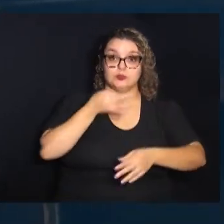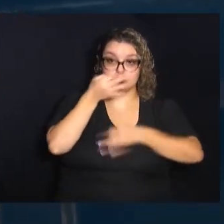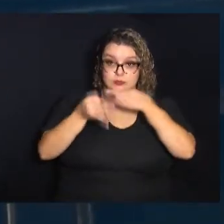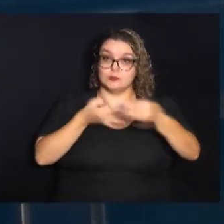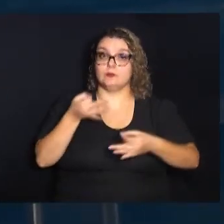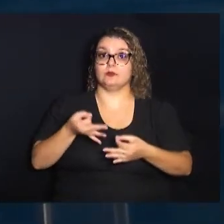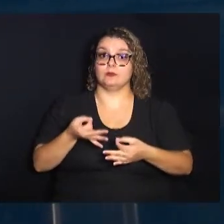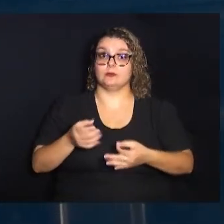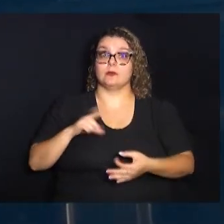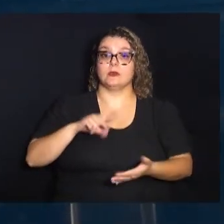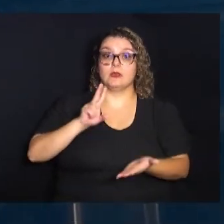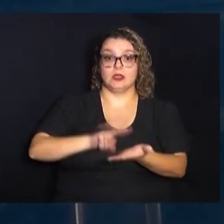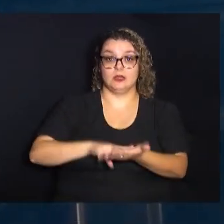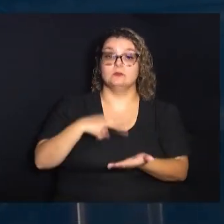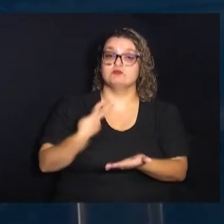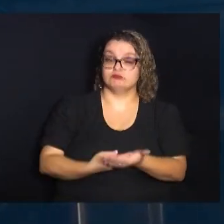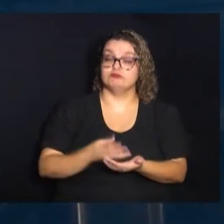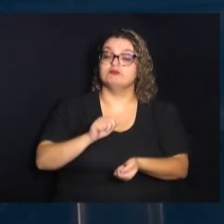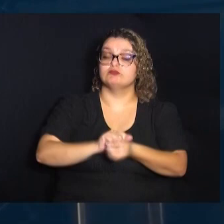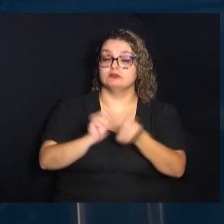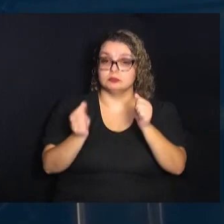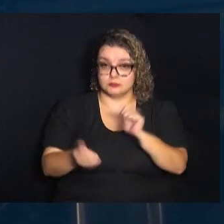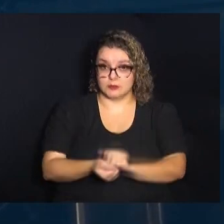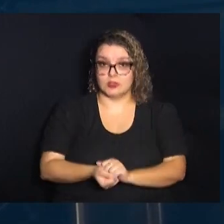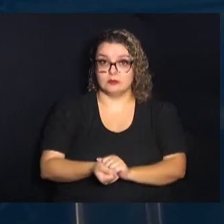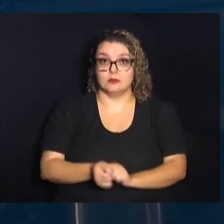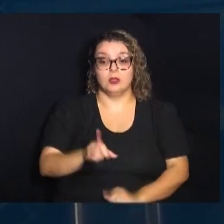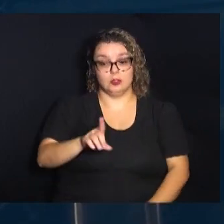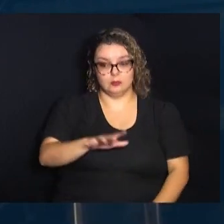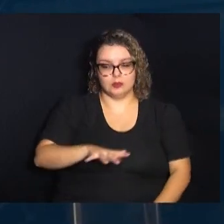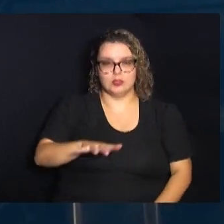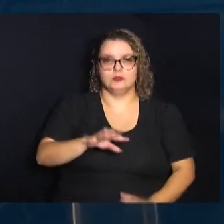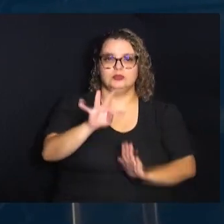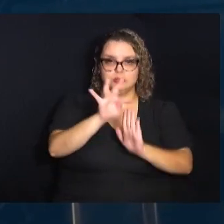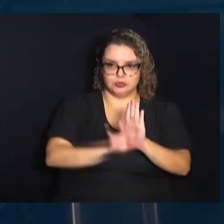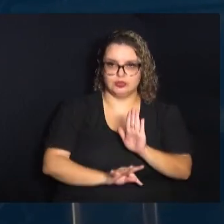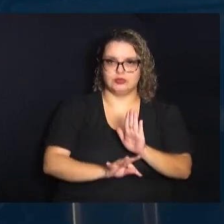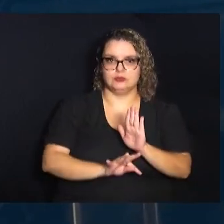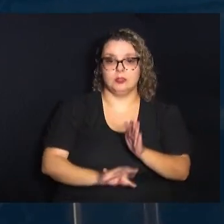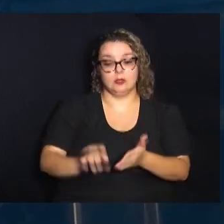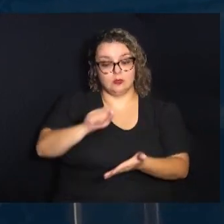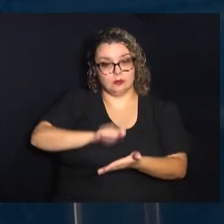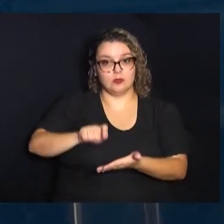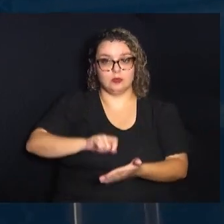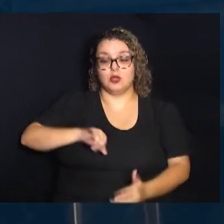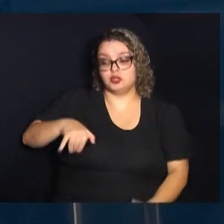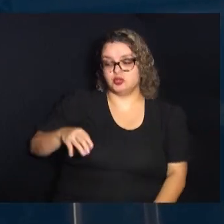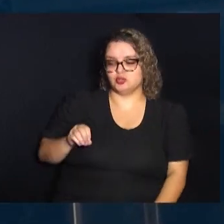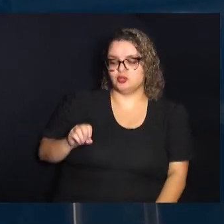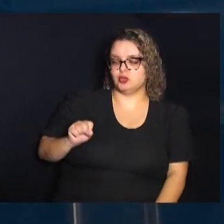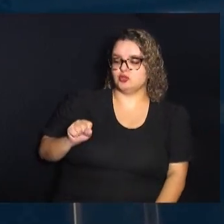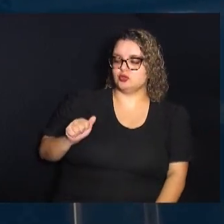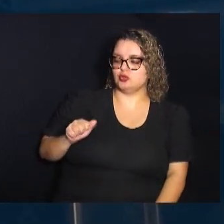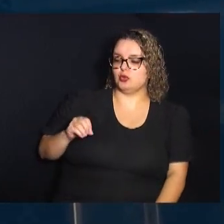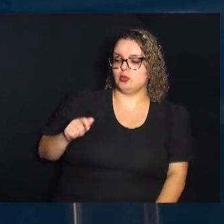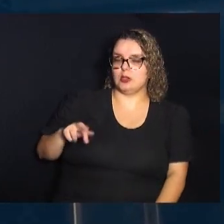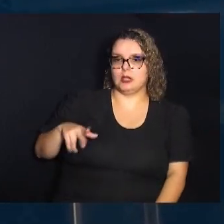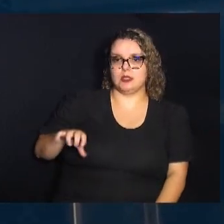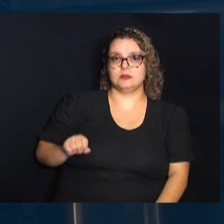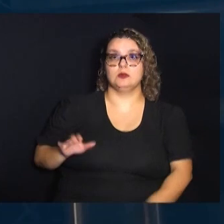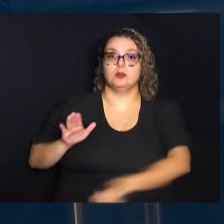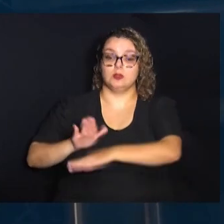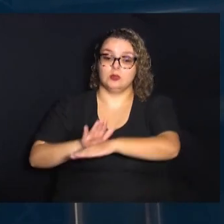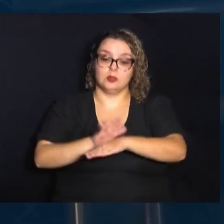e de crítica, tem tradução, adaptação e direção de texto assinados por Jô Soares,